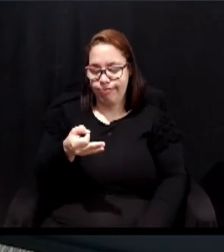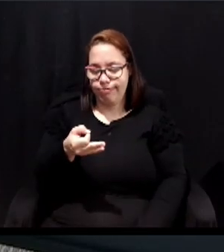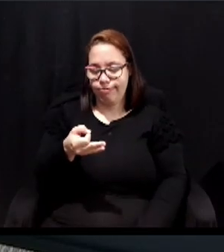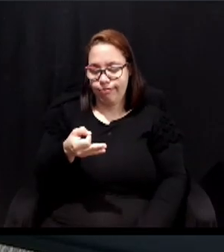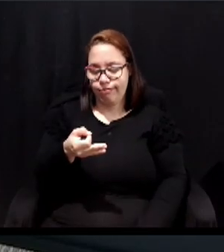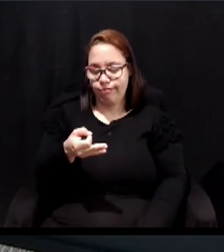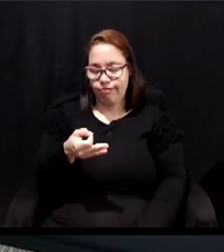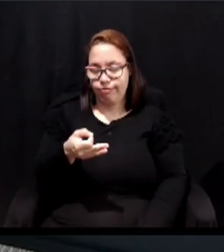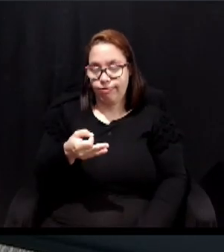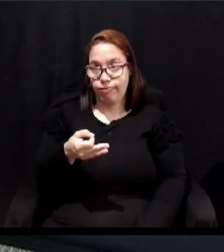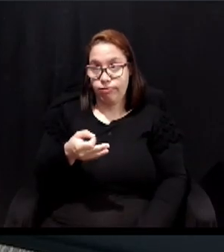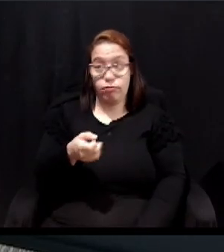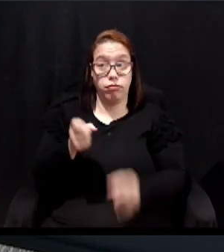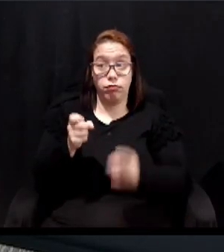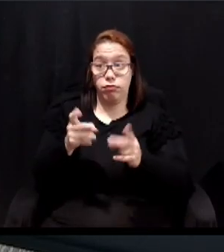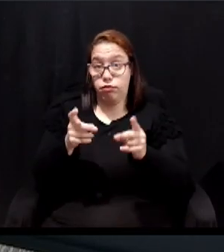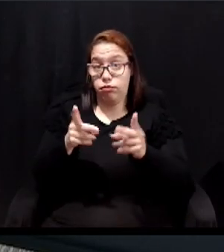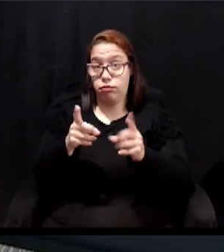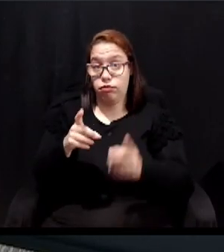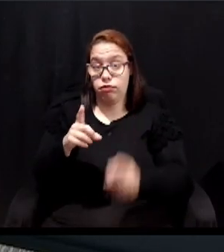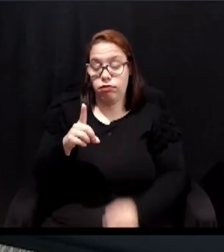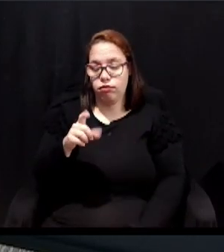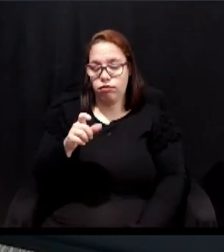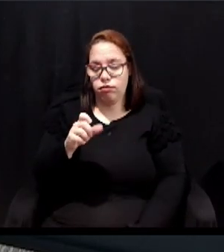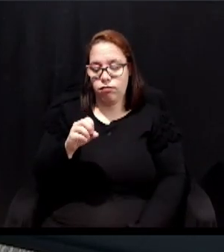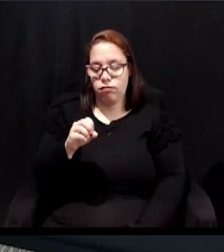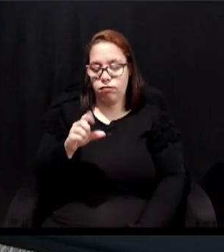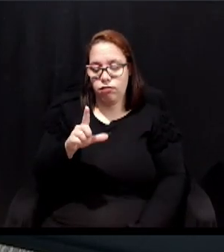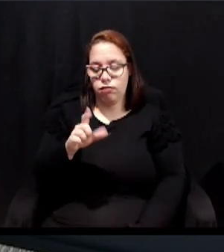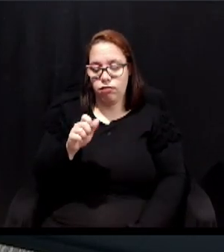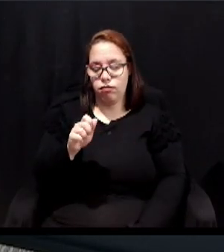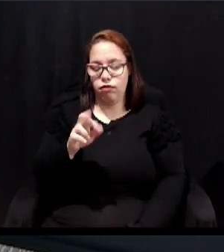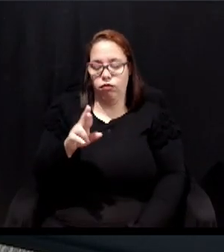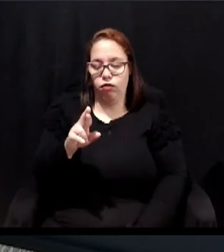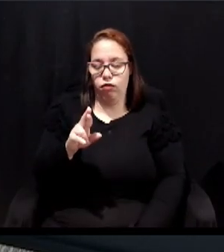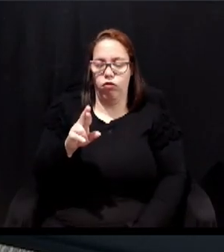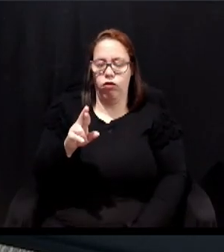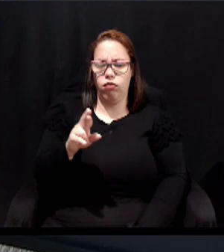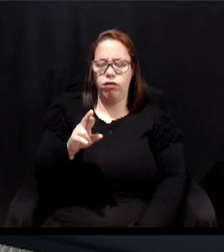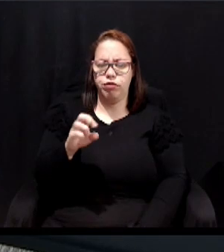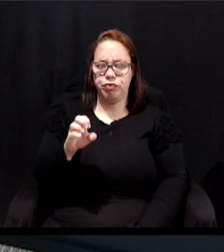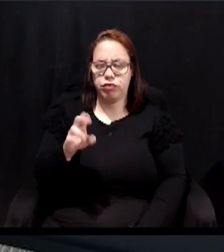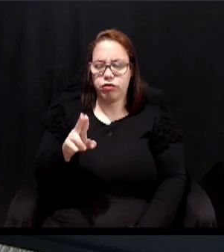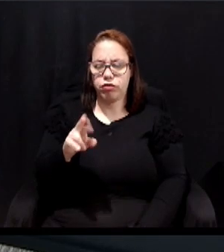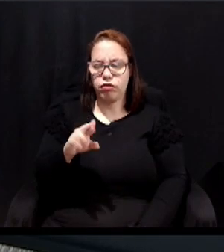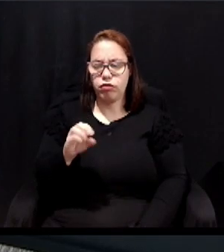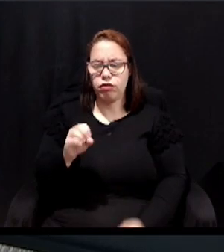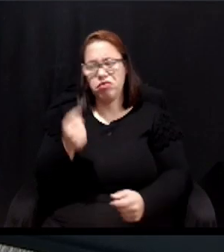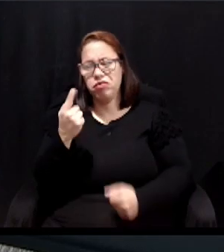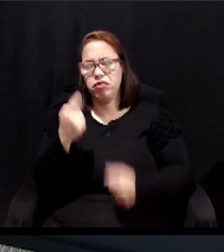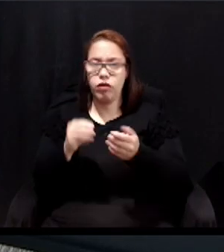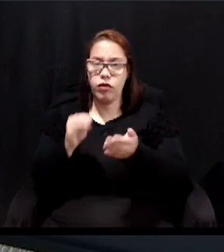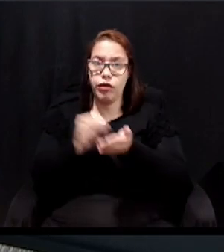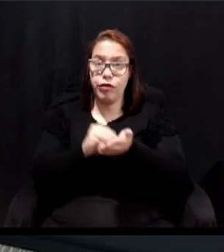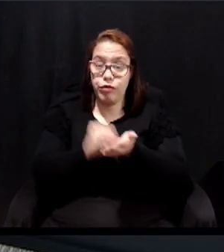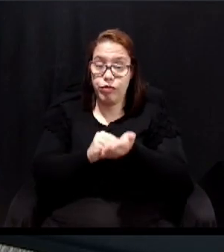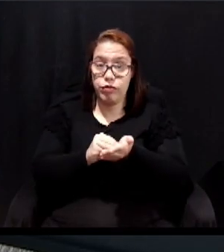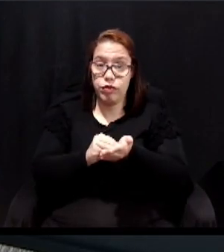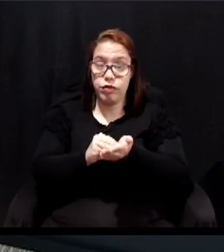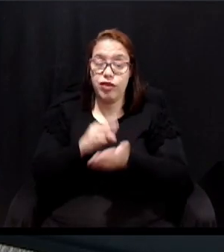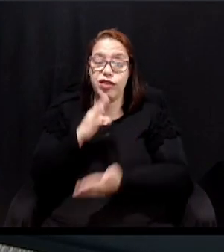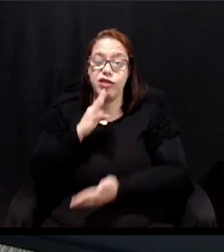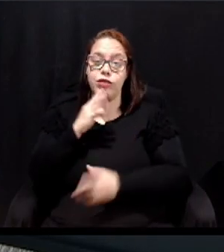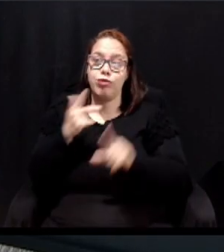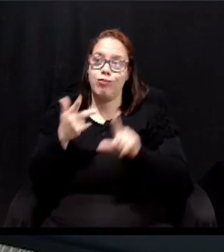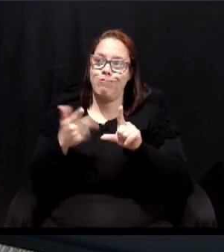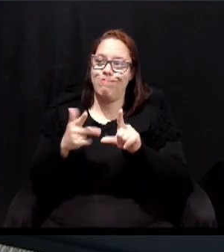quer vender em dólar, em euro, porque as divisas são maiores que a do real. Então, às vezes, falta a pessoa conhecimento legislativo.